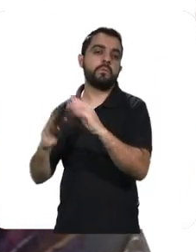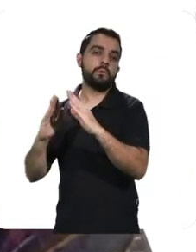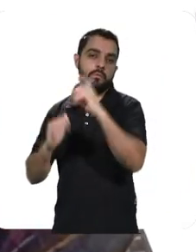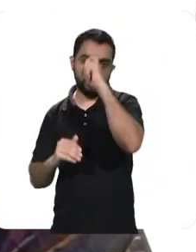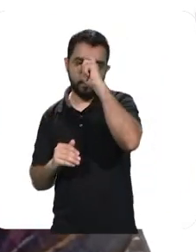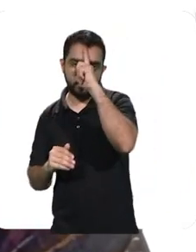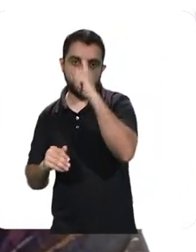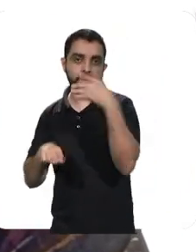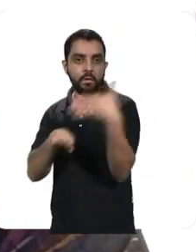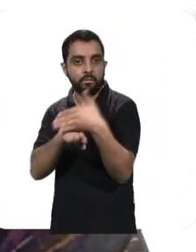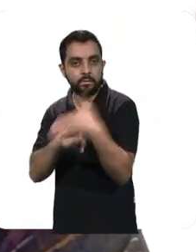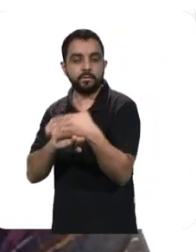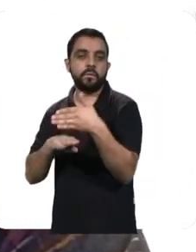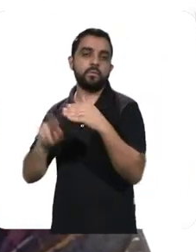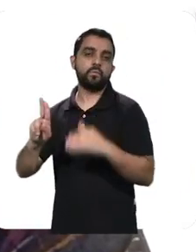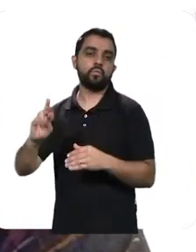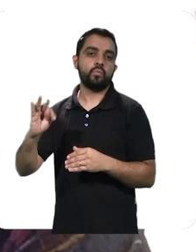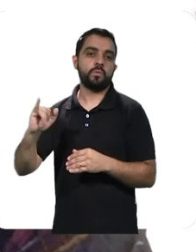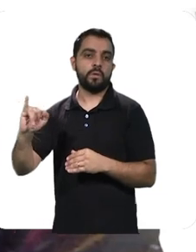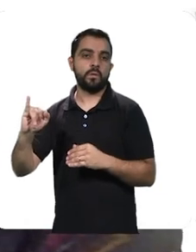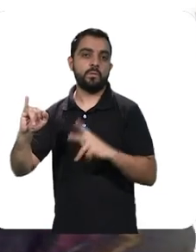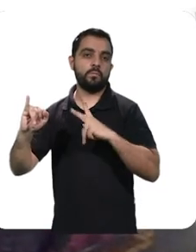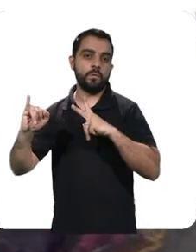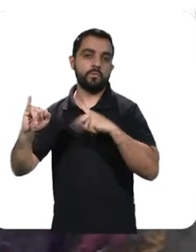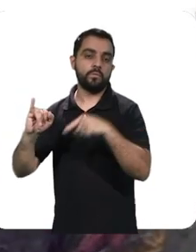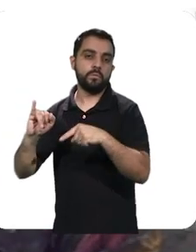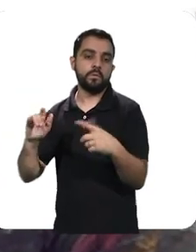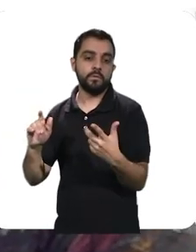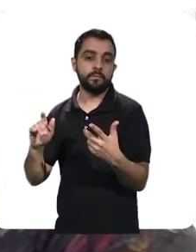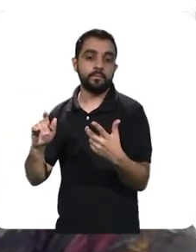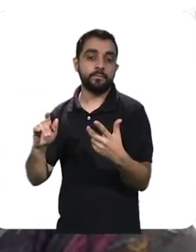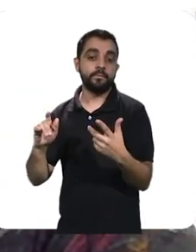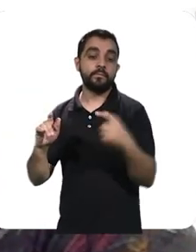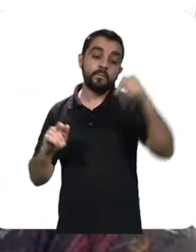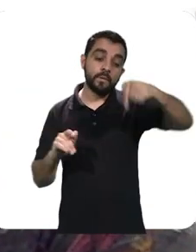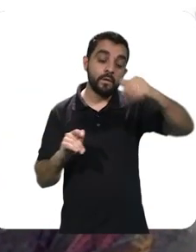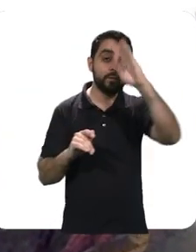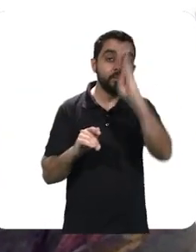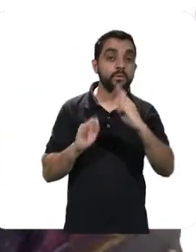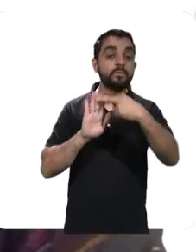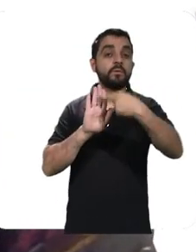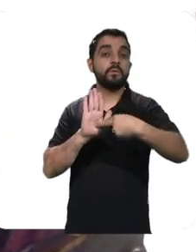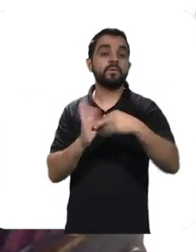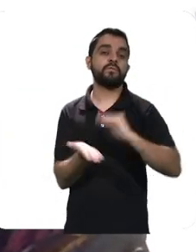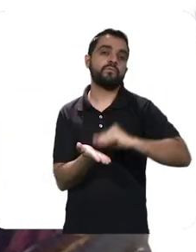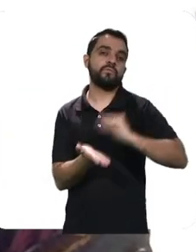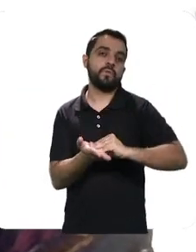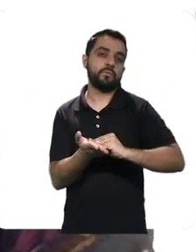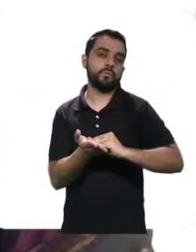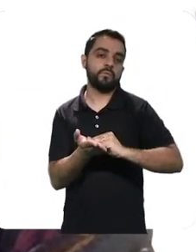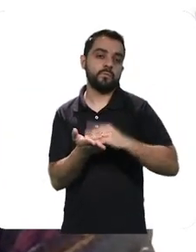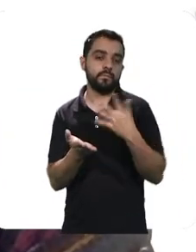o acesso a esses leitos. Então, a gente tem uma regulação